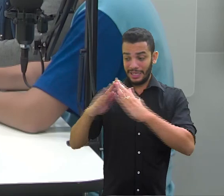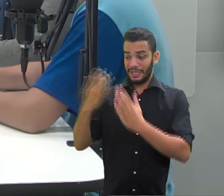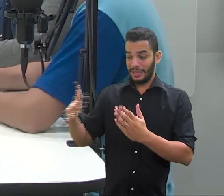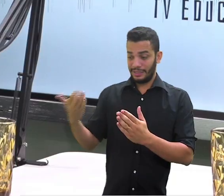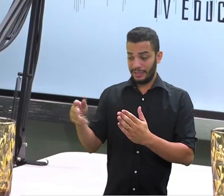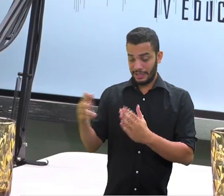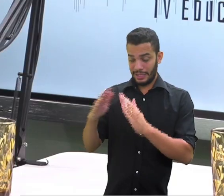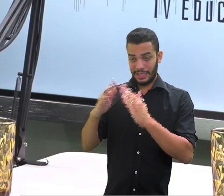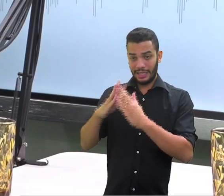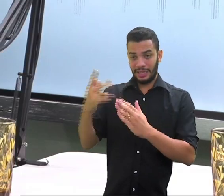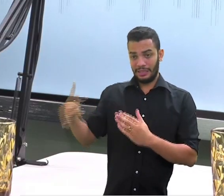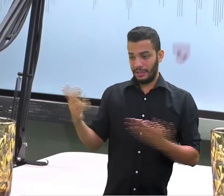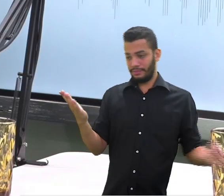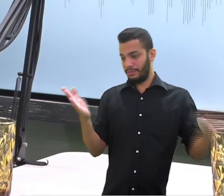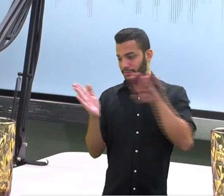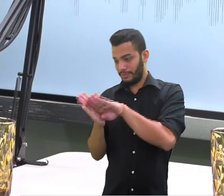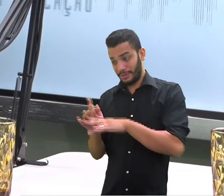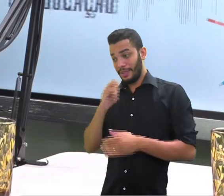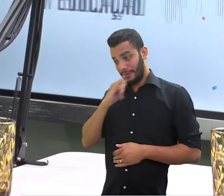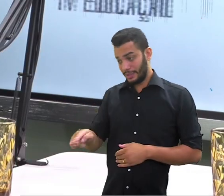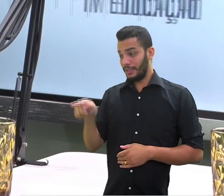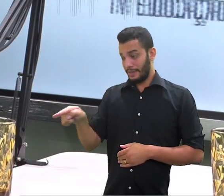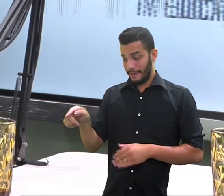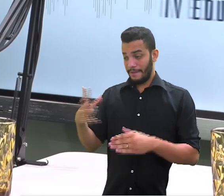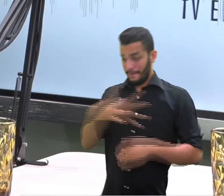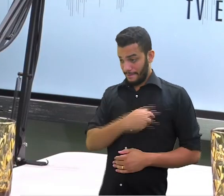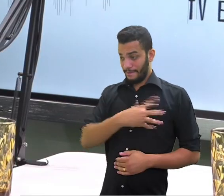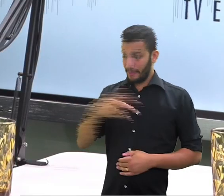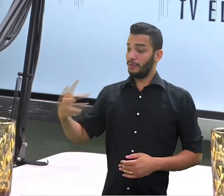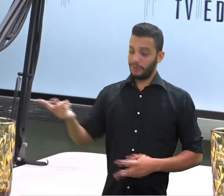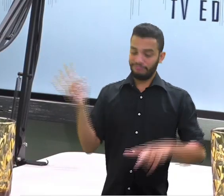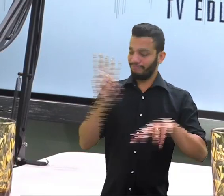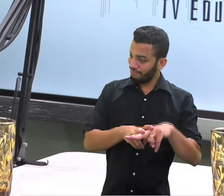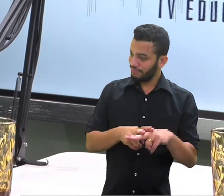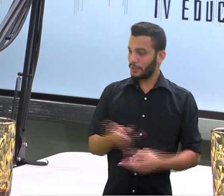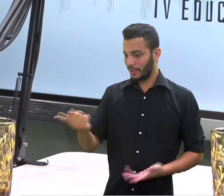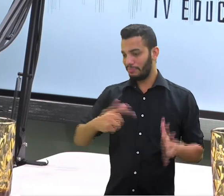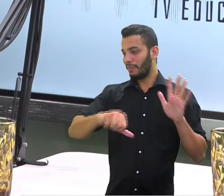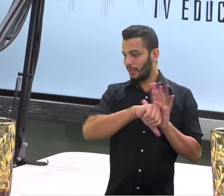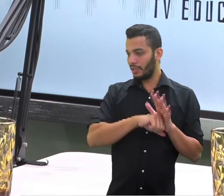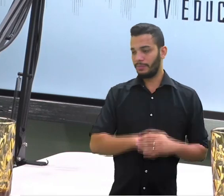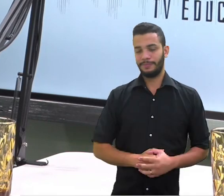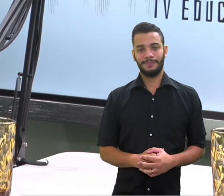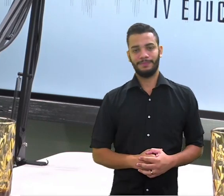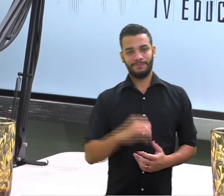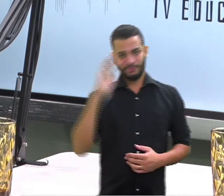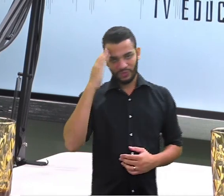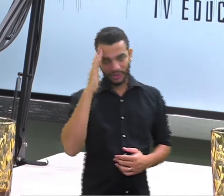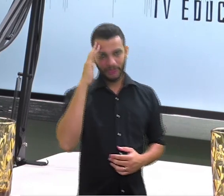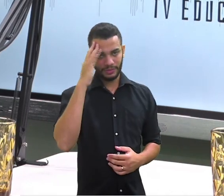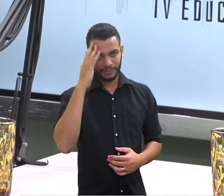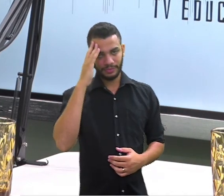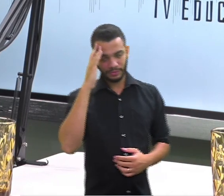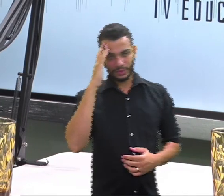sinto como o Estado fracassou. Então a repressão, às vezes, em muitos casos, ela é extremamente necessária. Mas a